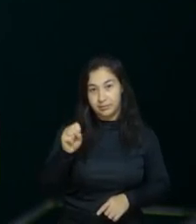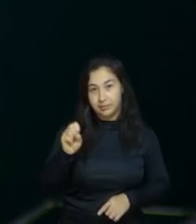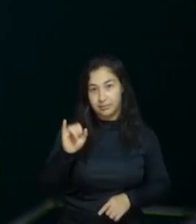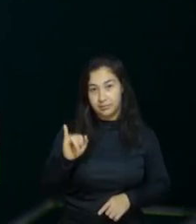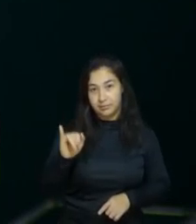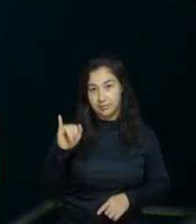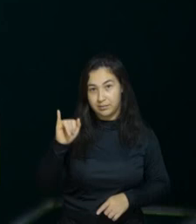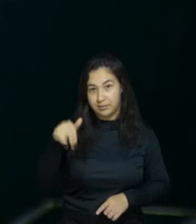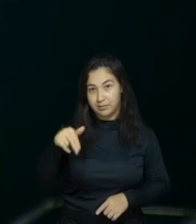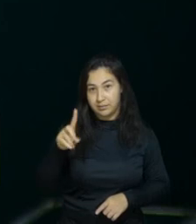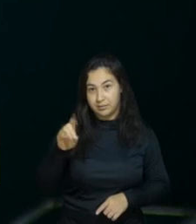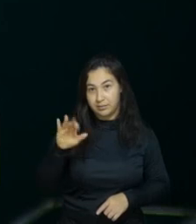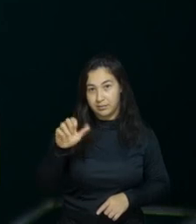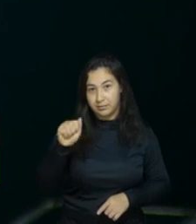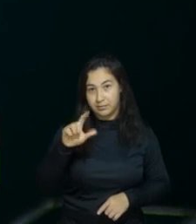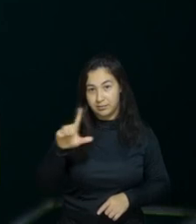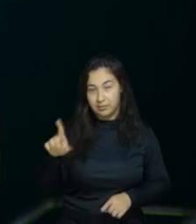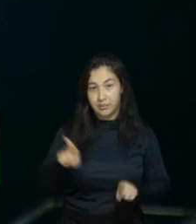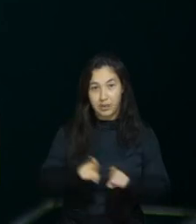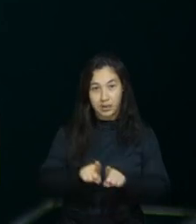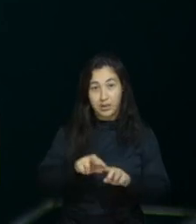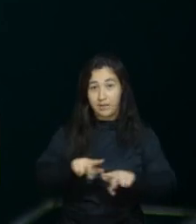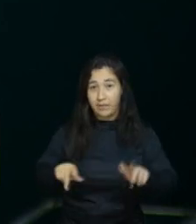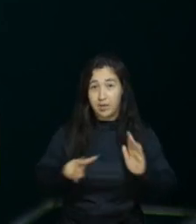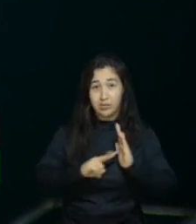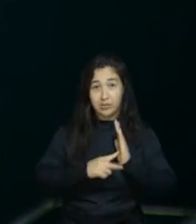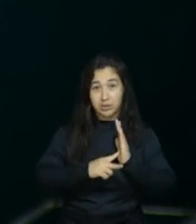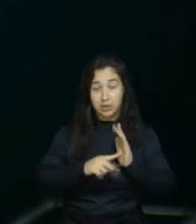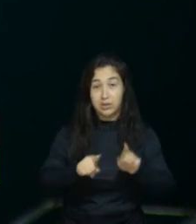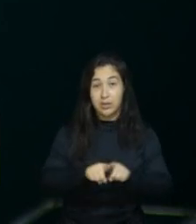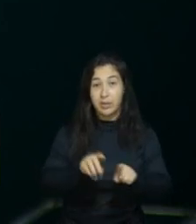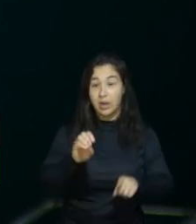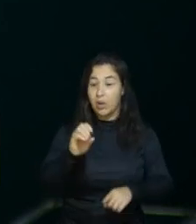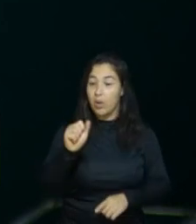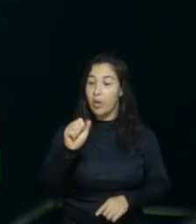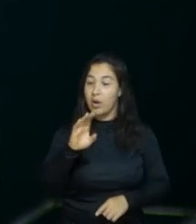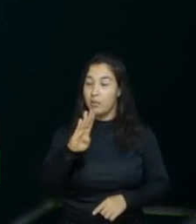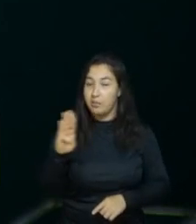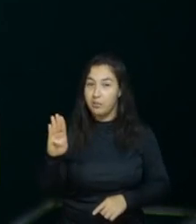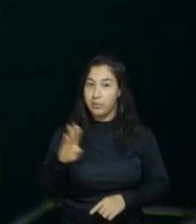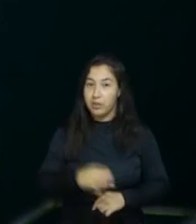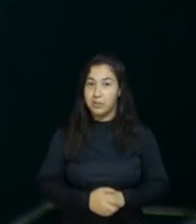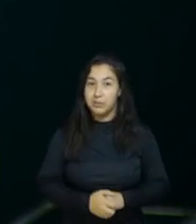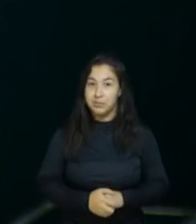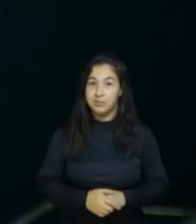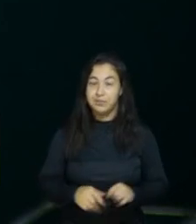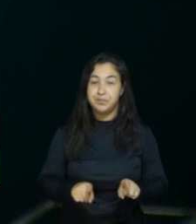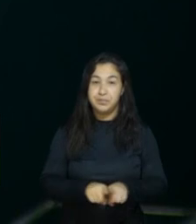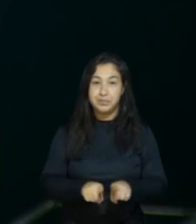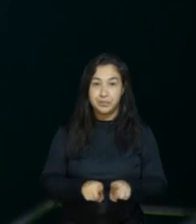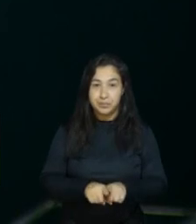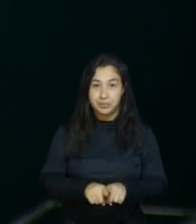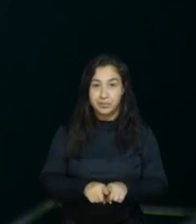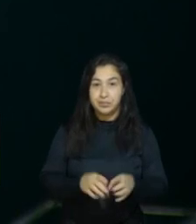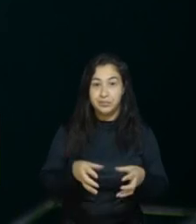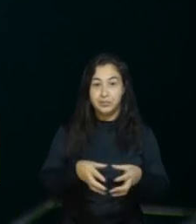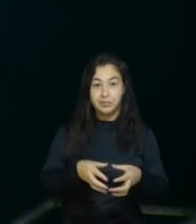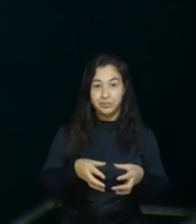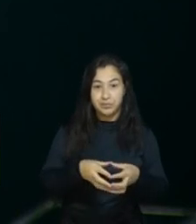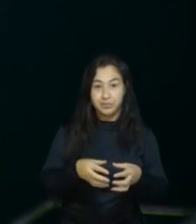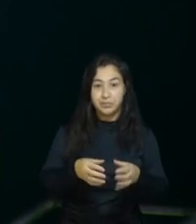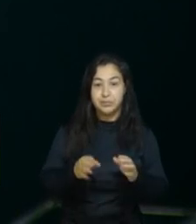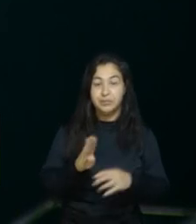de 32 sindicatos patronais, a OAB, Ordem dos Advogados, a Subseção de Blumenau, o